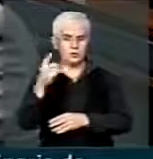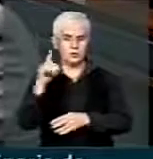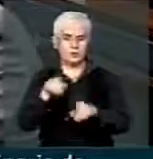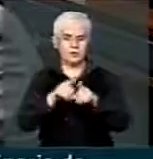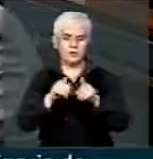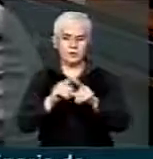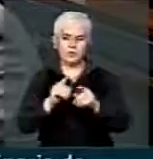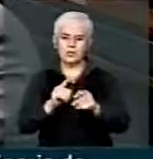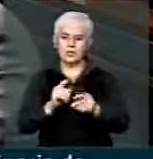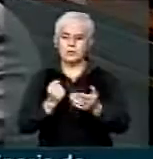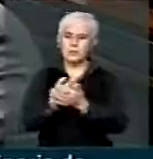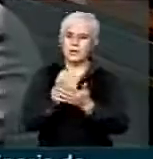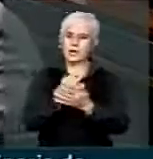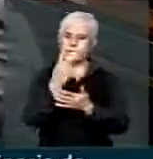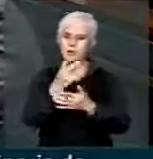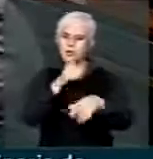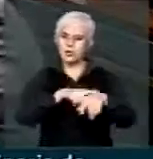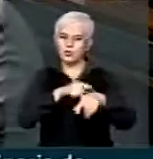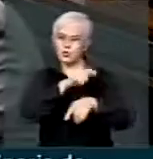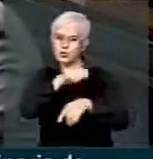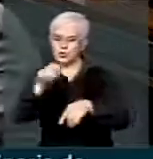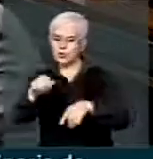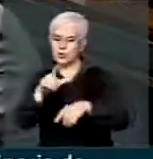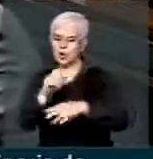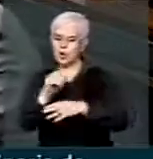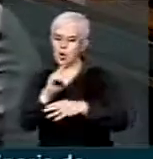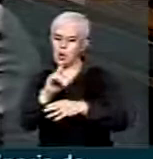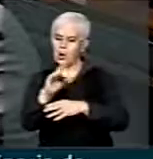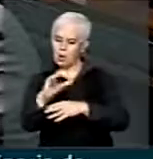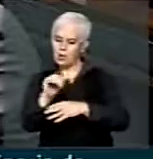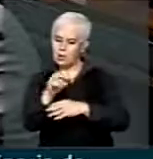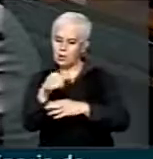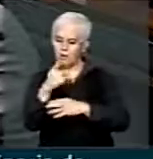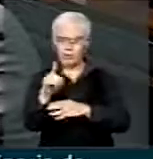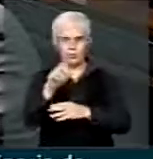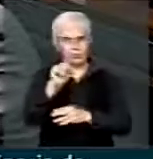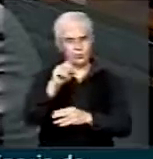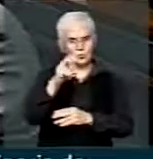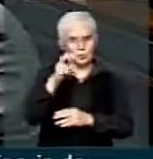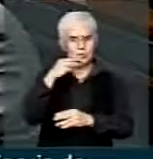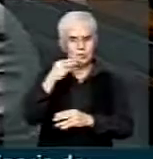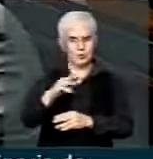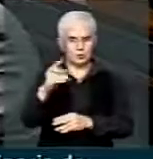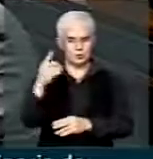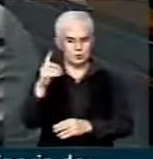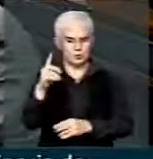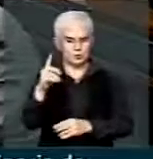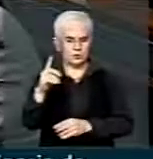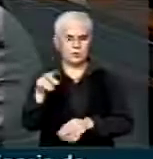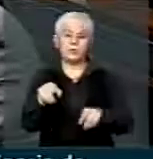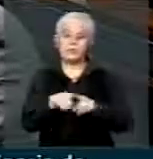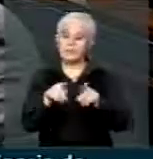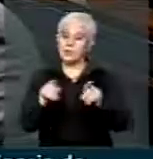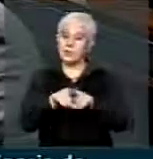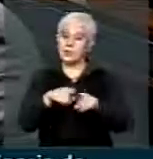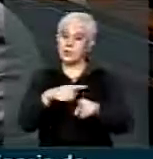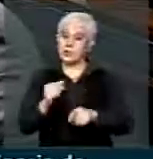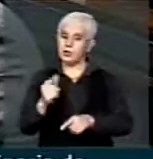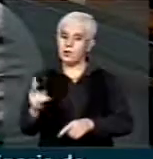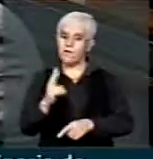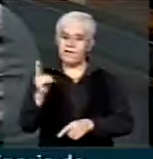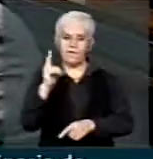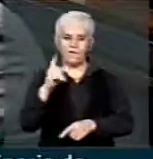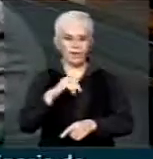segunda parcela de alocação especial que o senhor citou, de 85 milhões de dólares, bem como valores